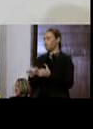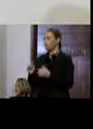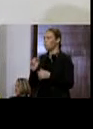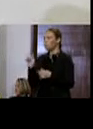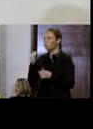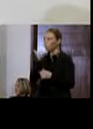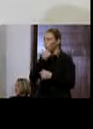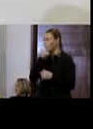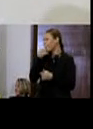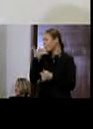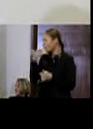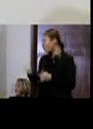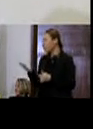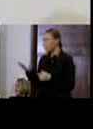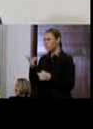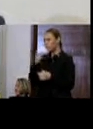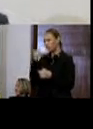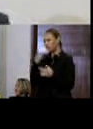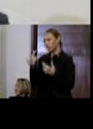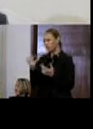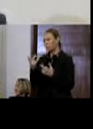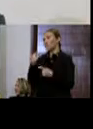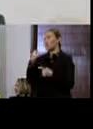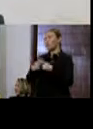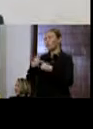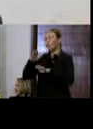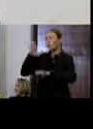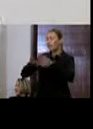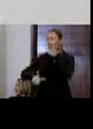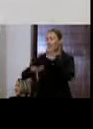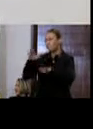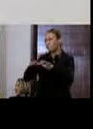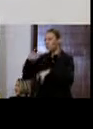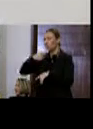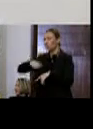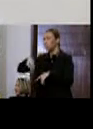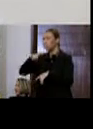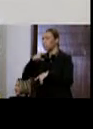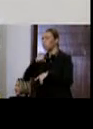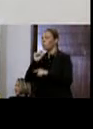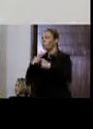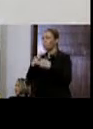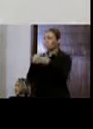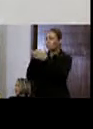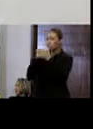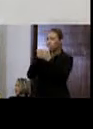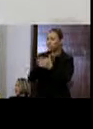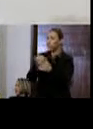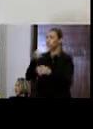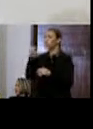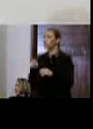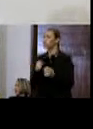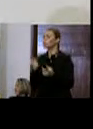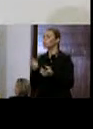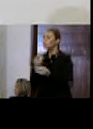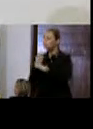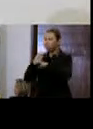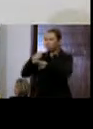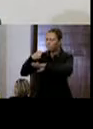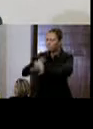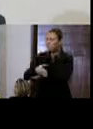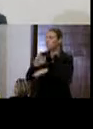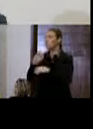Perdoe-me, Aurélio, falar desta forma, mas às vezes nós buscamos uma